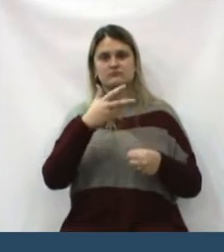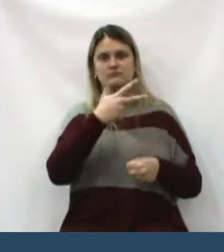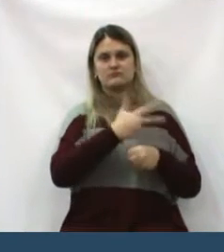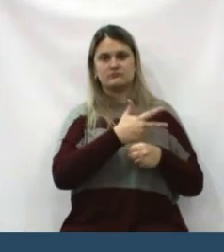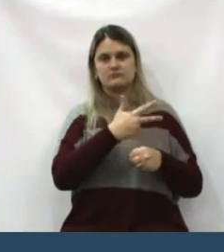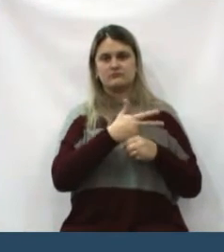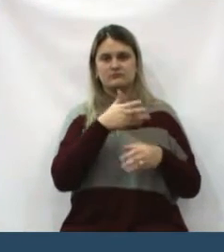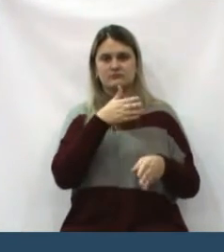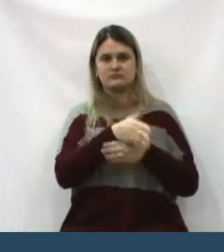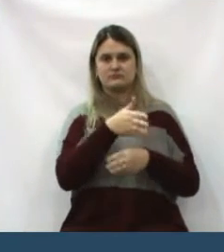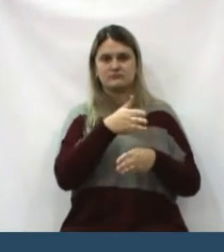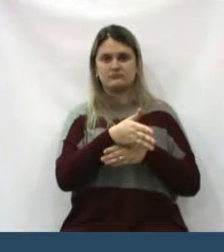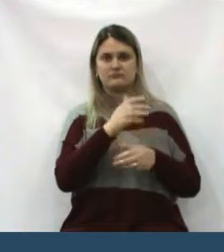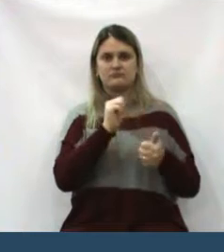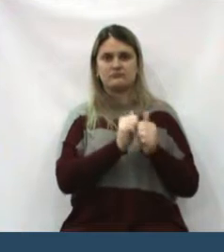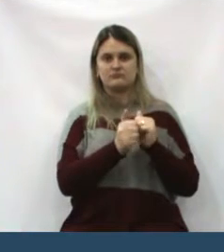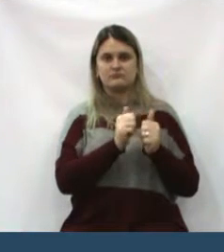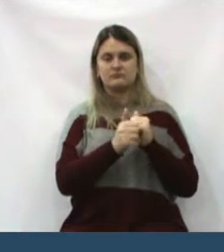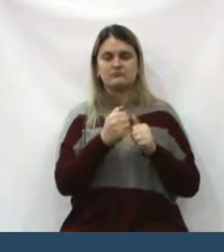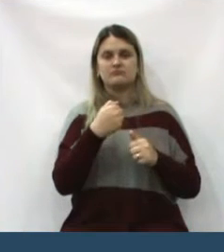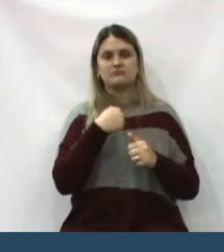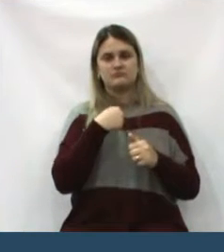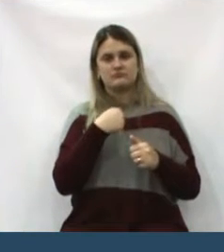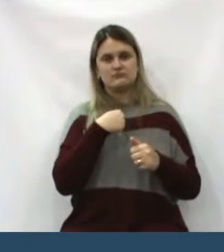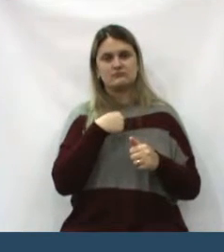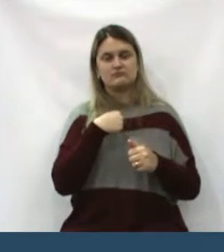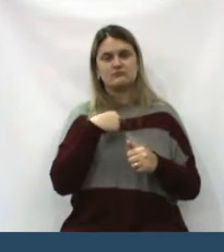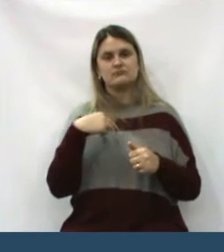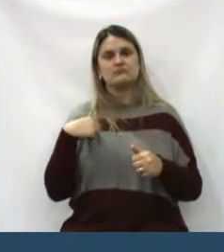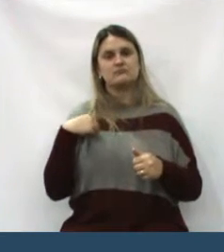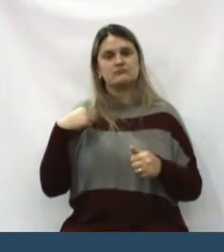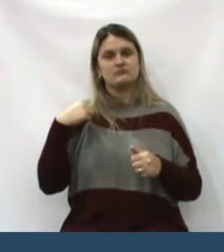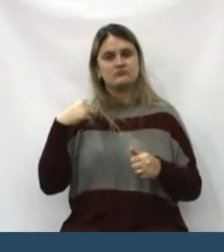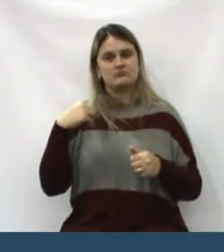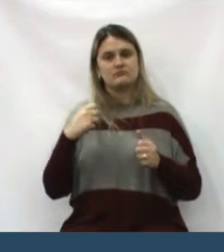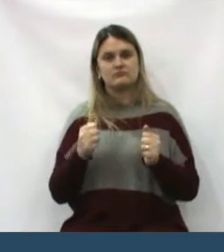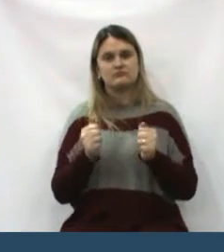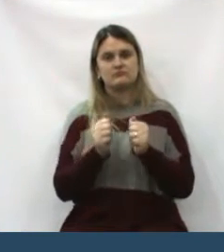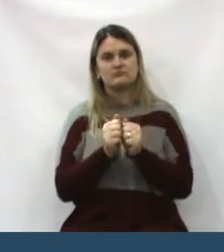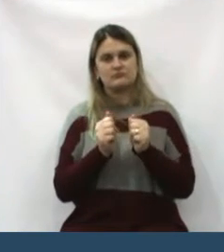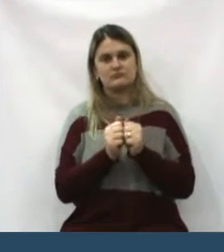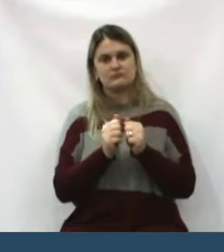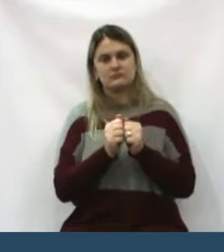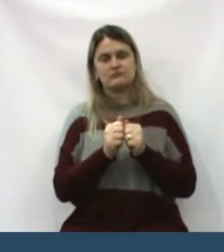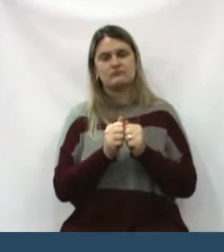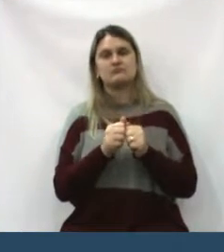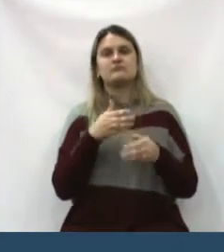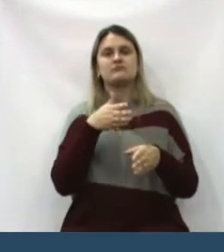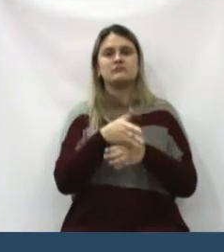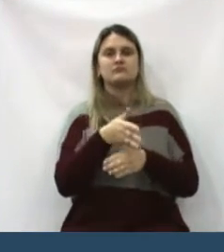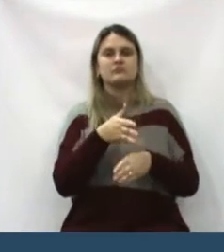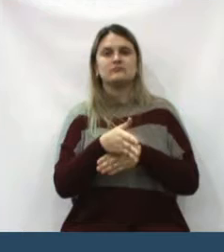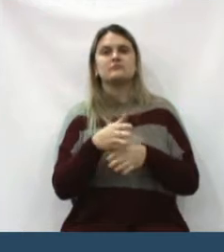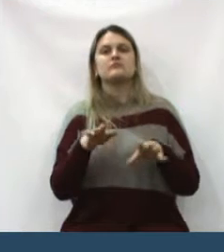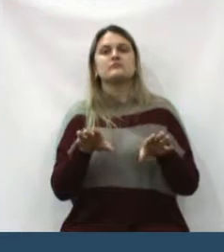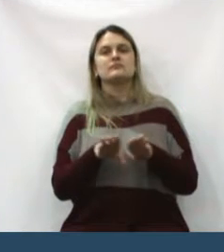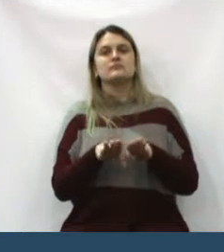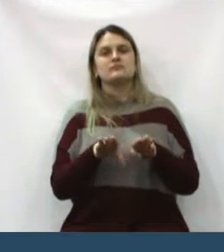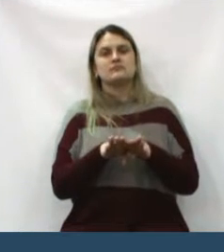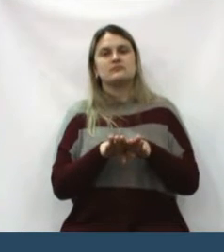idade ali, participando dos esportes, o qual eu tenho a honra de poder estar junto com ela, e